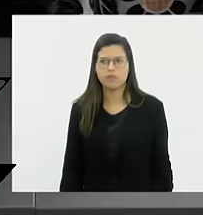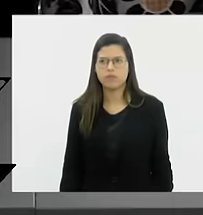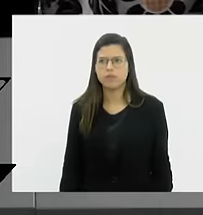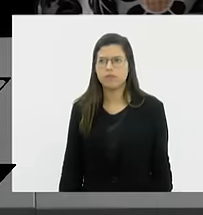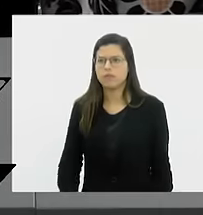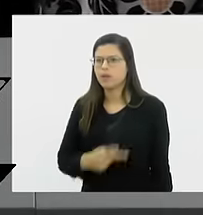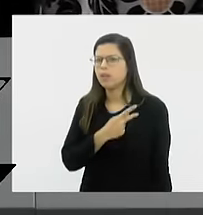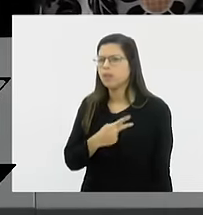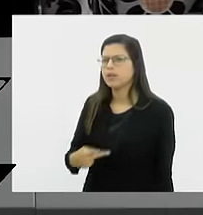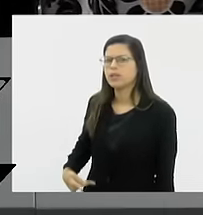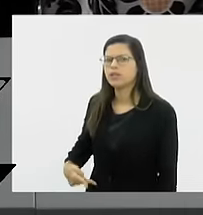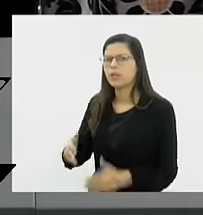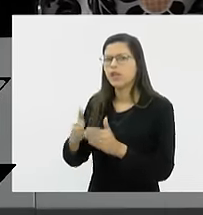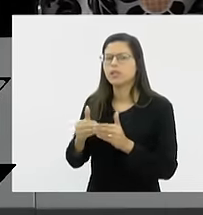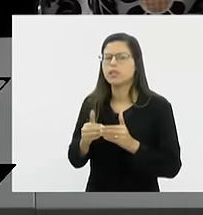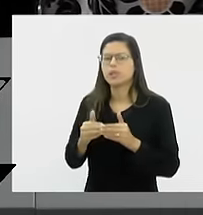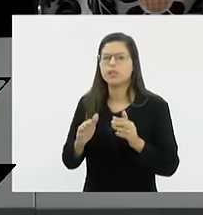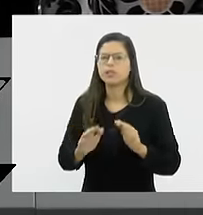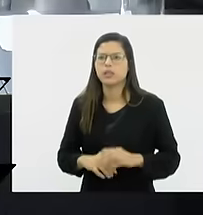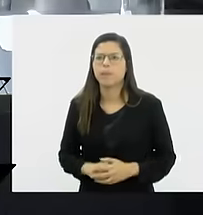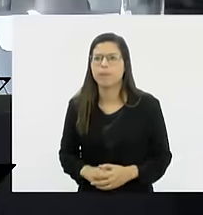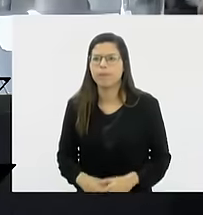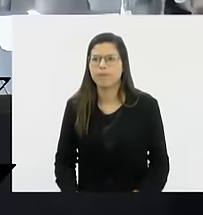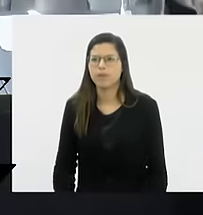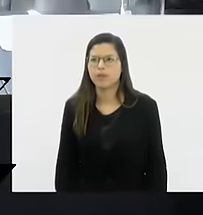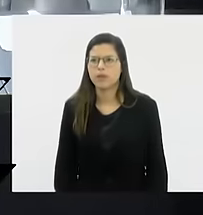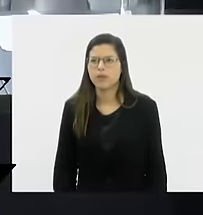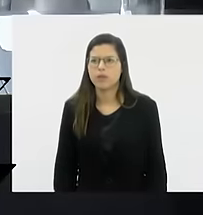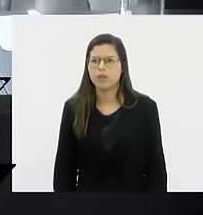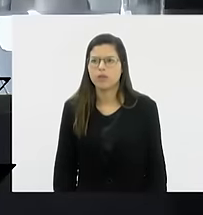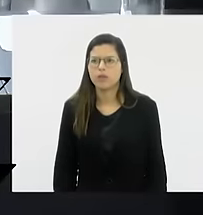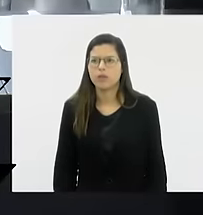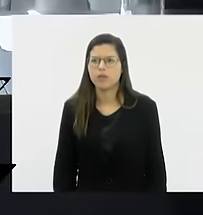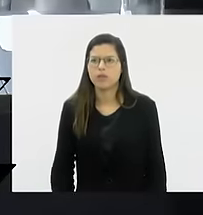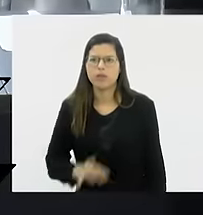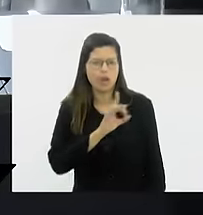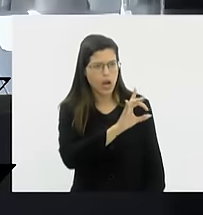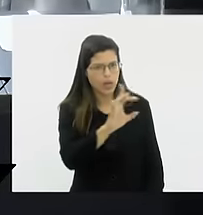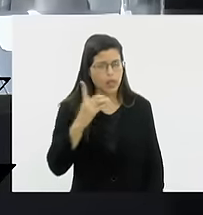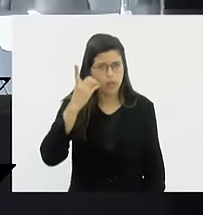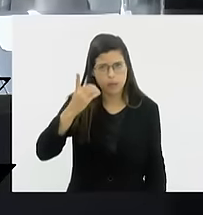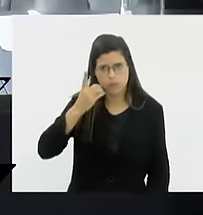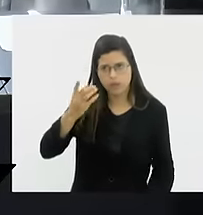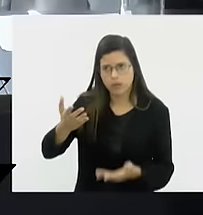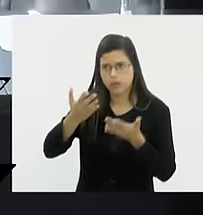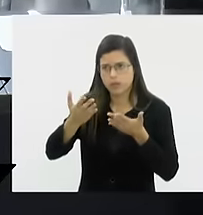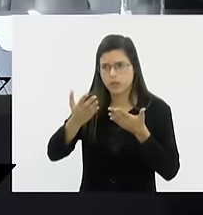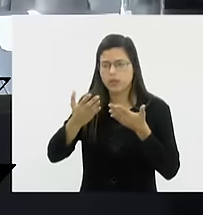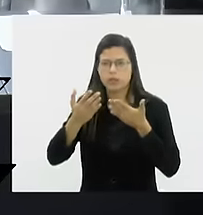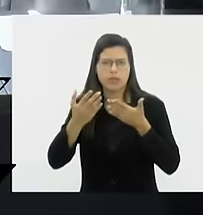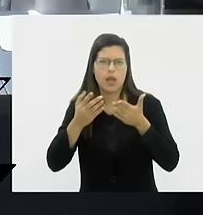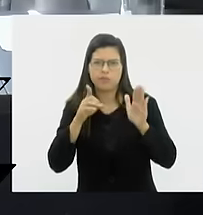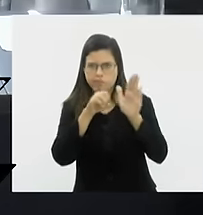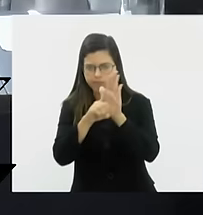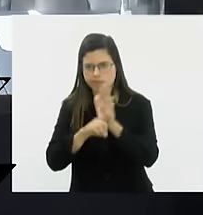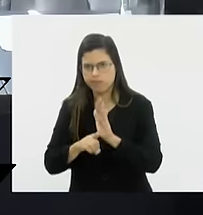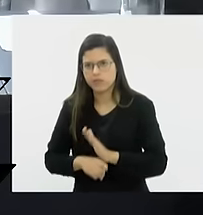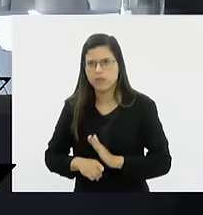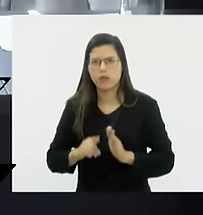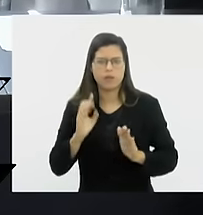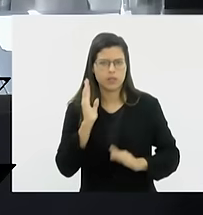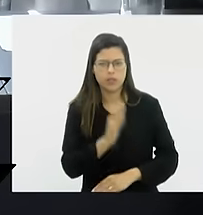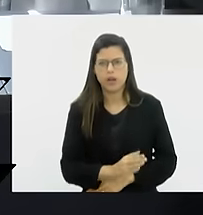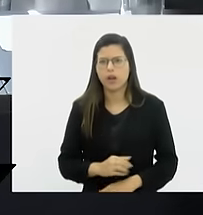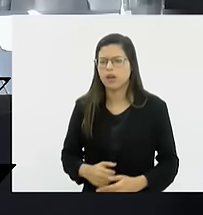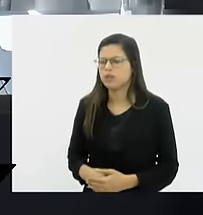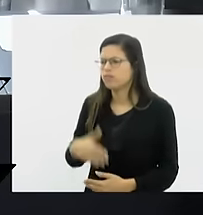Presidente, pode me dar uma parte, por favor? Pois não, vamos para manter dinâmico. Cada deputado que quiser fazer a parte, pode ir direto. O senhor sabe quais